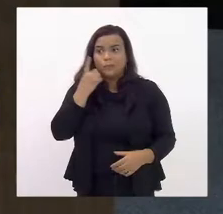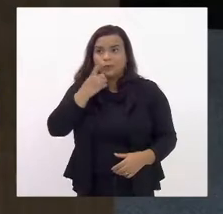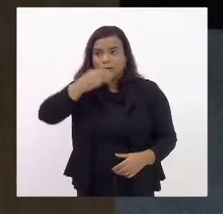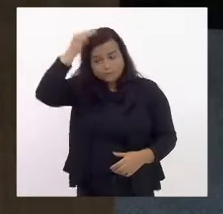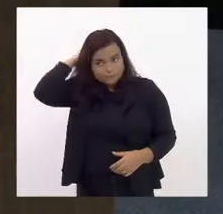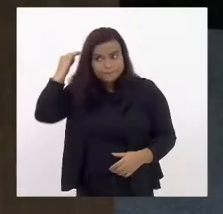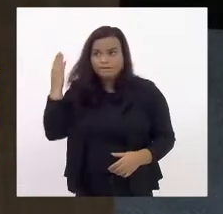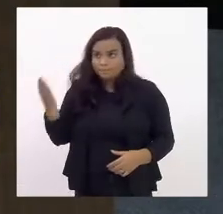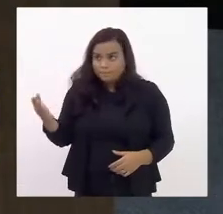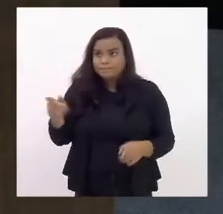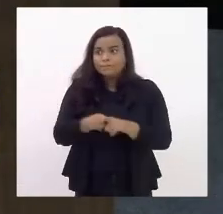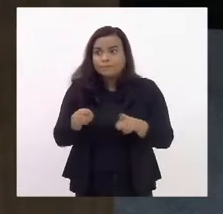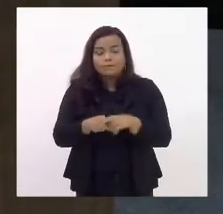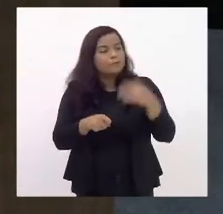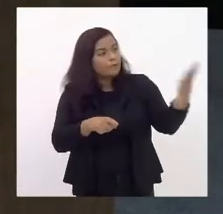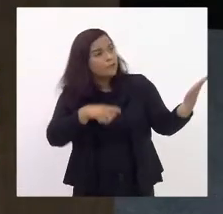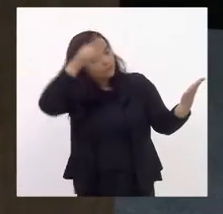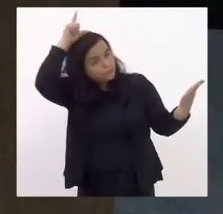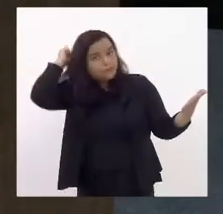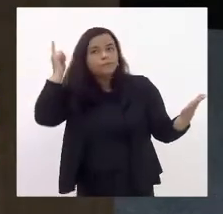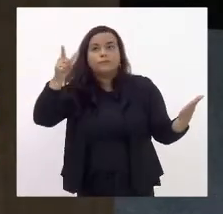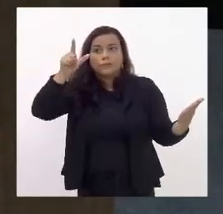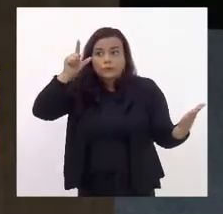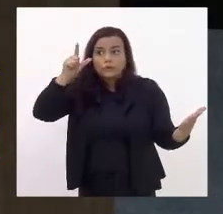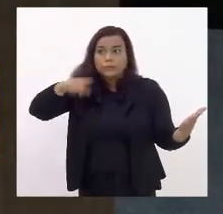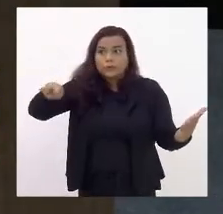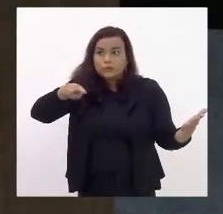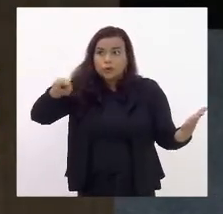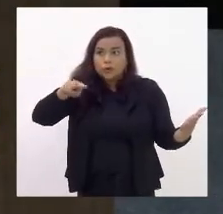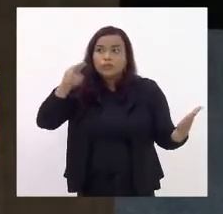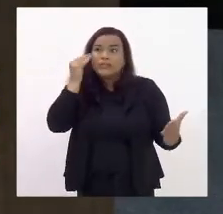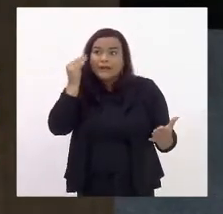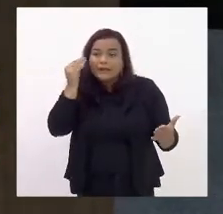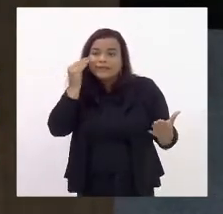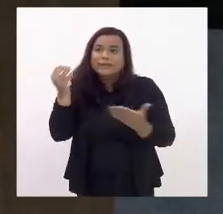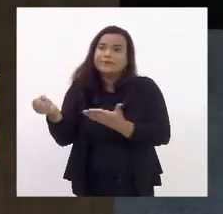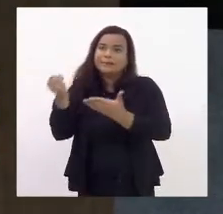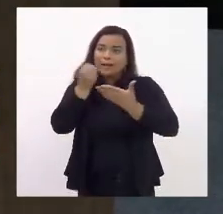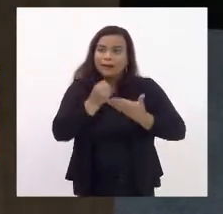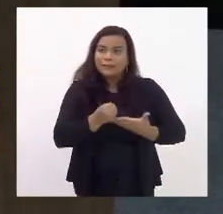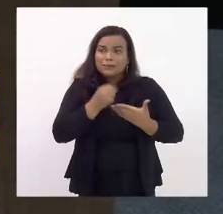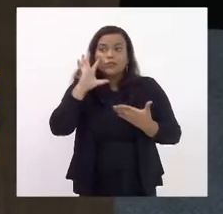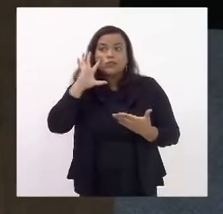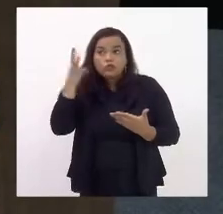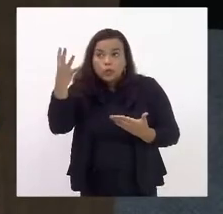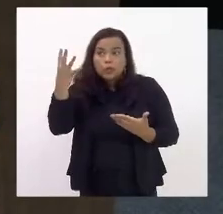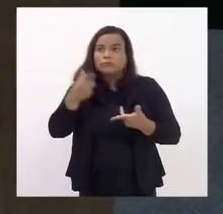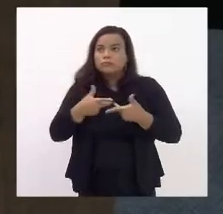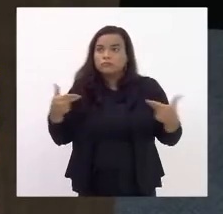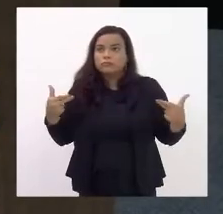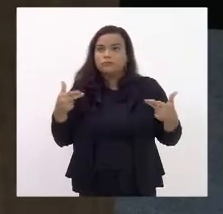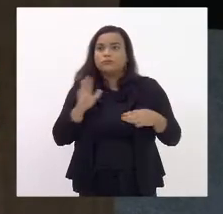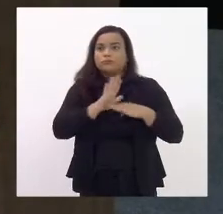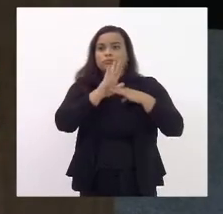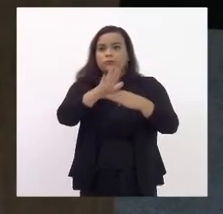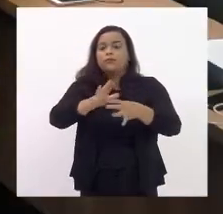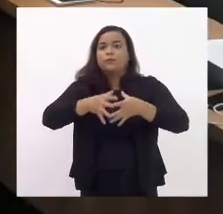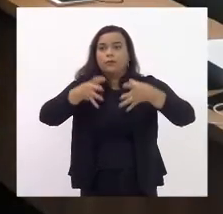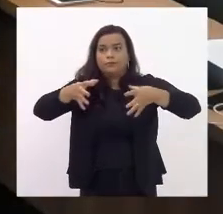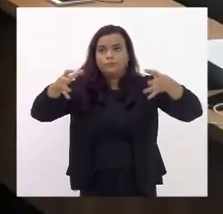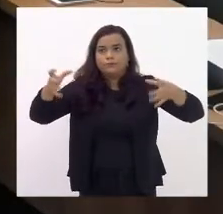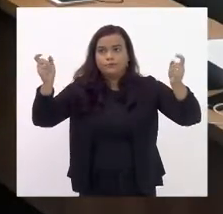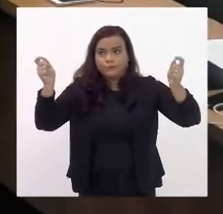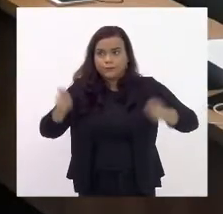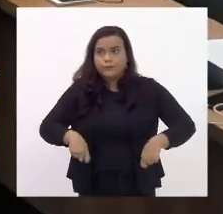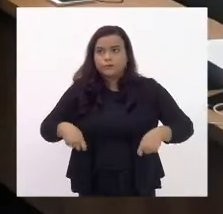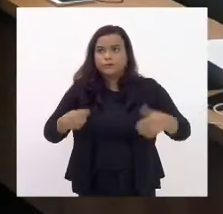E deputado Luiz Paulo, deputada Lucinha, tentam trazer soluções para viabilizar a ampliação da